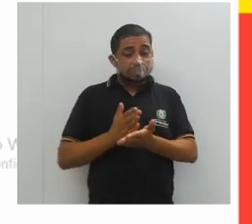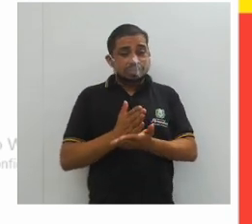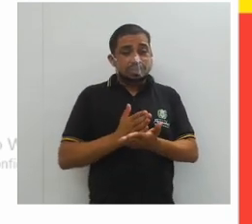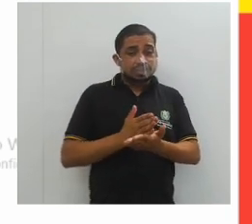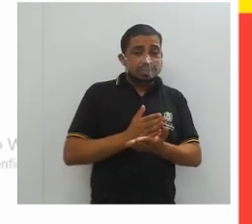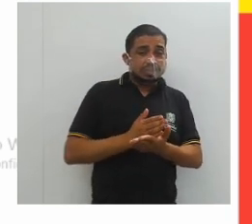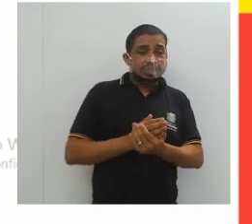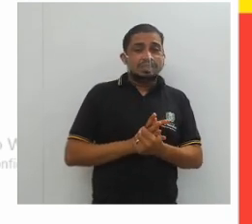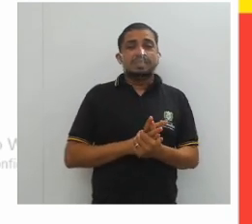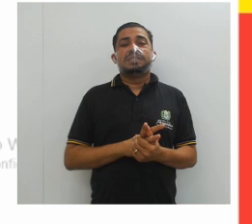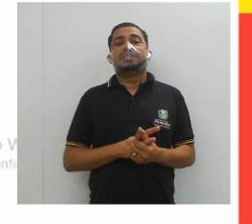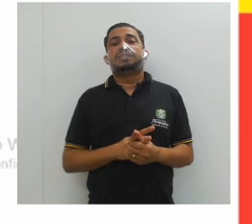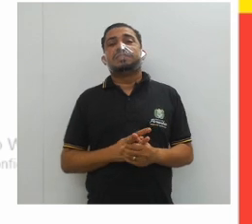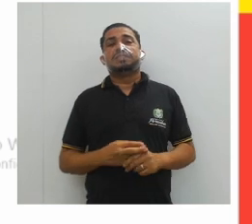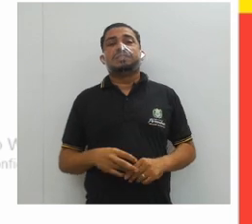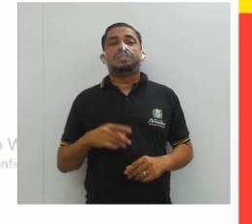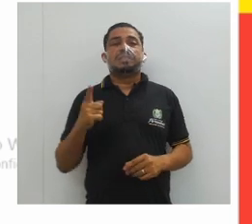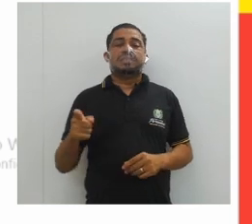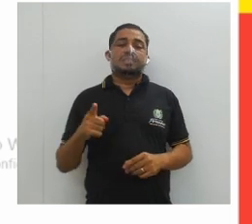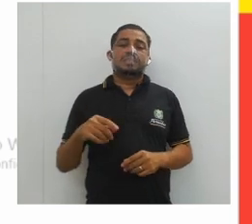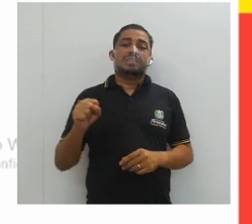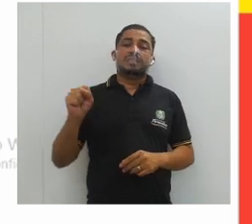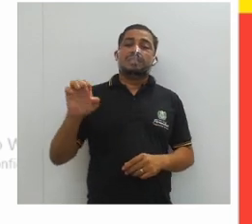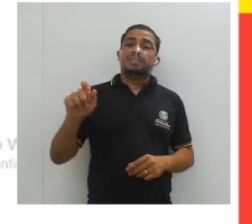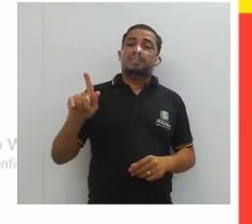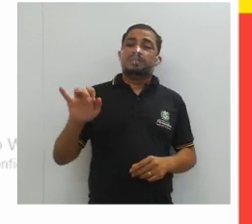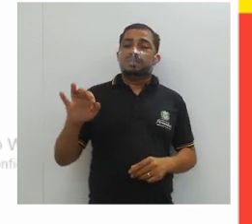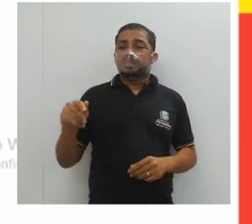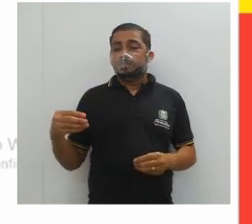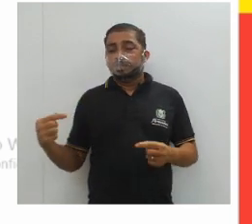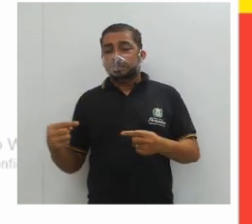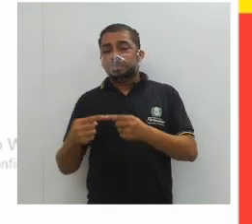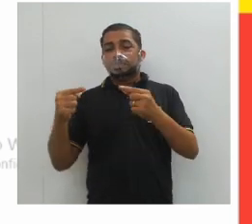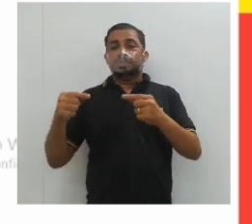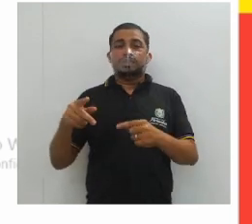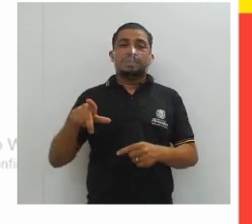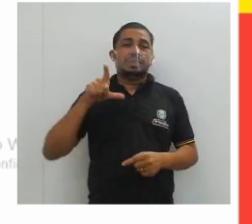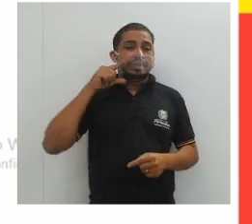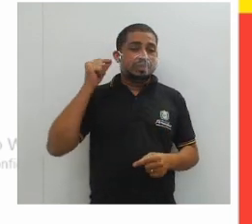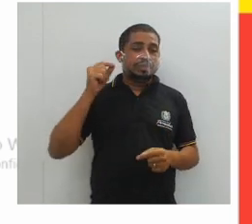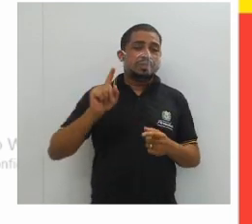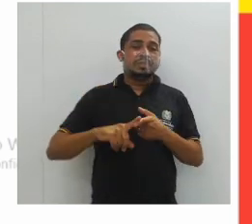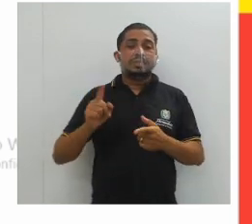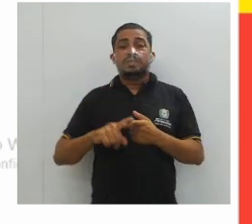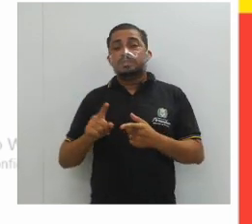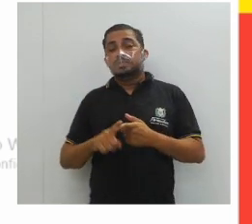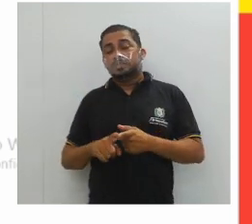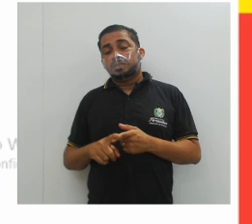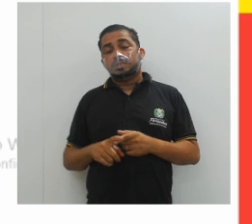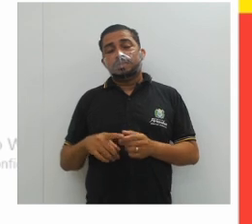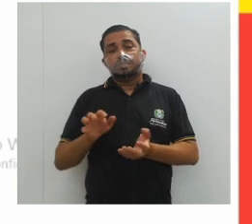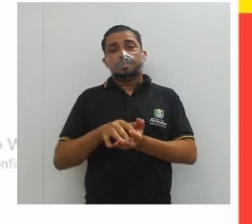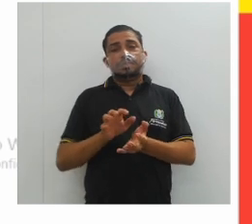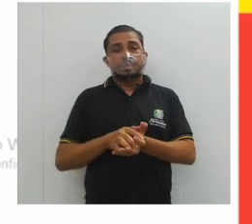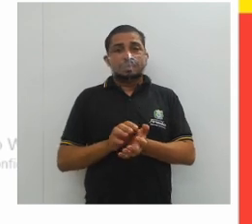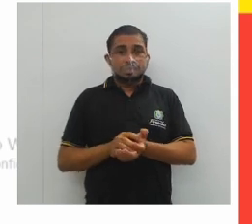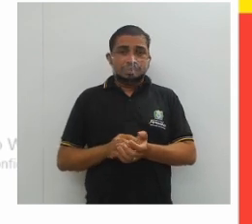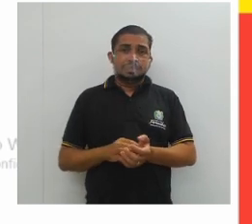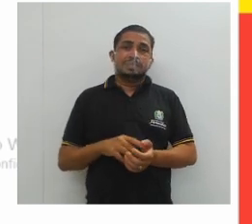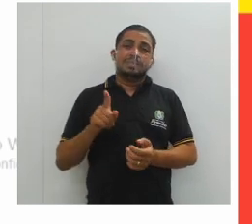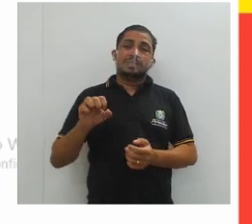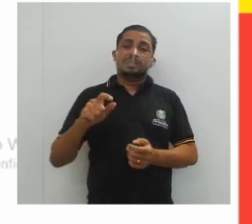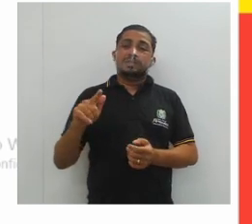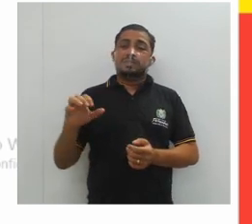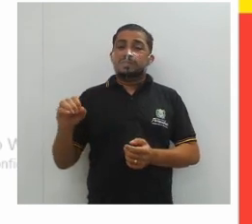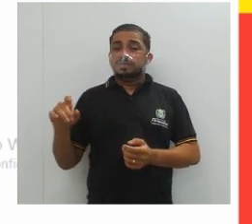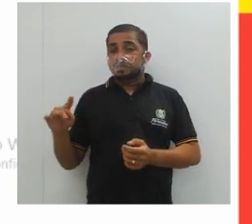Fronteira pernambucana? É ali onde Sergipe encontra com Alagoas e encontra Pernambuco. Foi lá no Cânion do São Francisco que